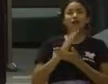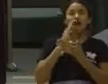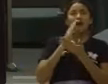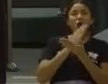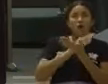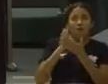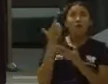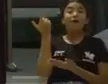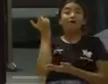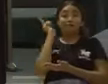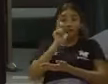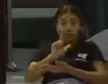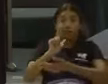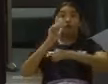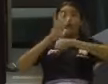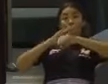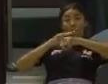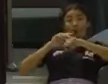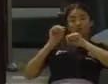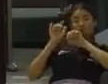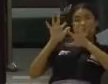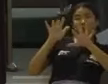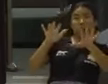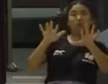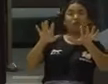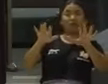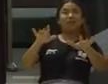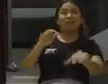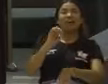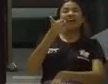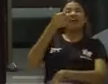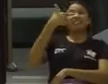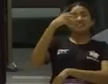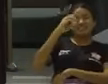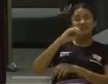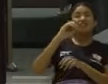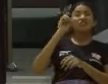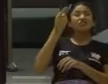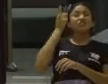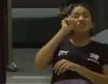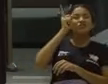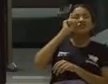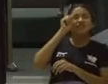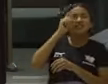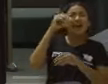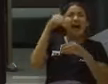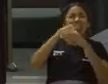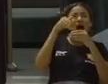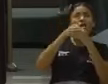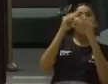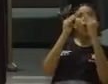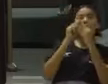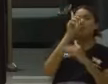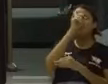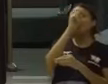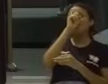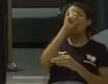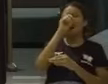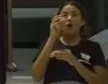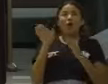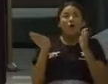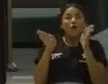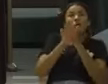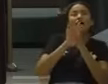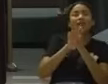enfermidade. Levei 120 dias dentro do hospital, chegando às 7 horas da manhã e saindo